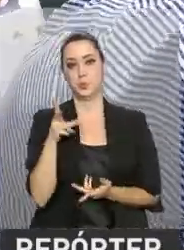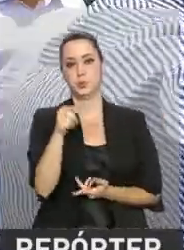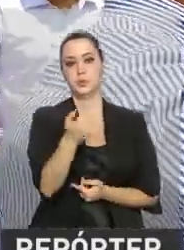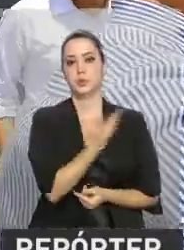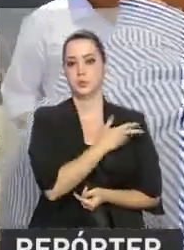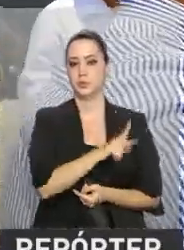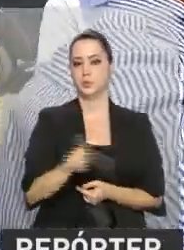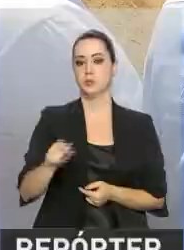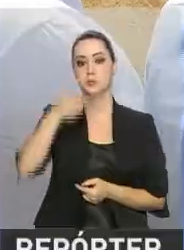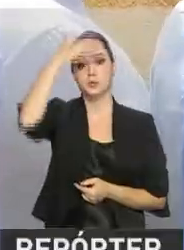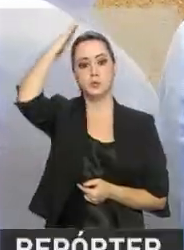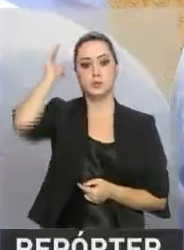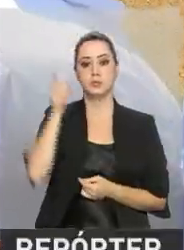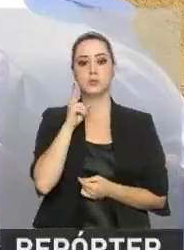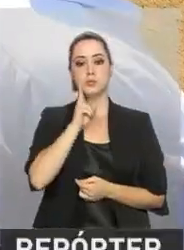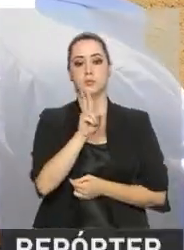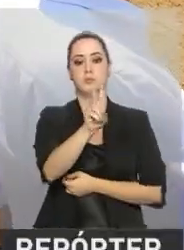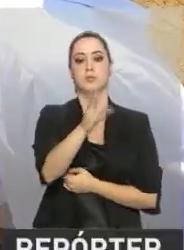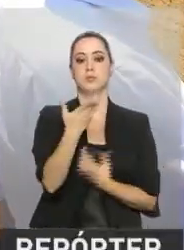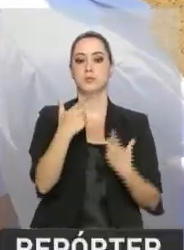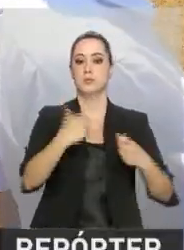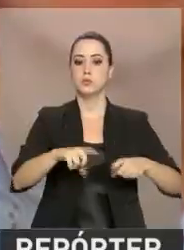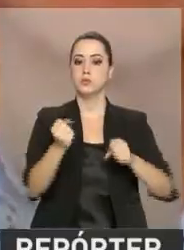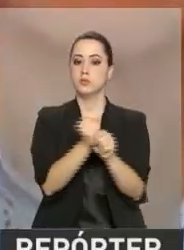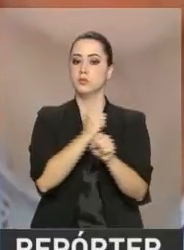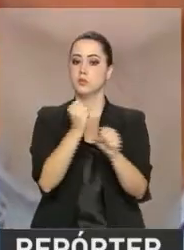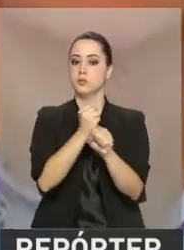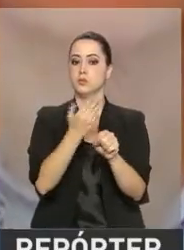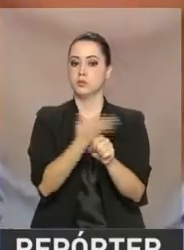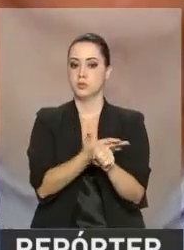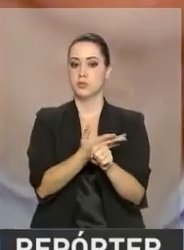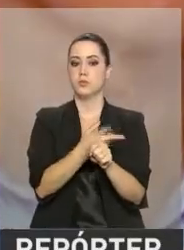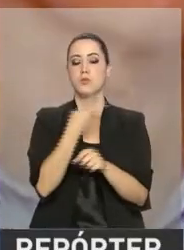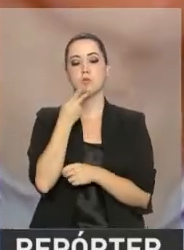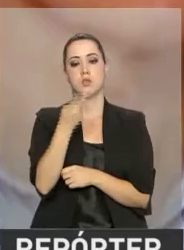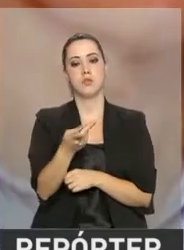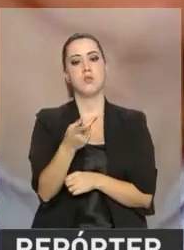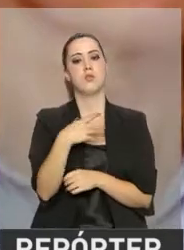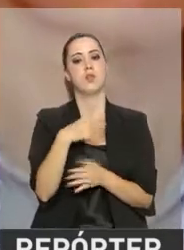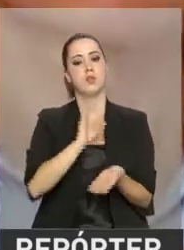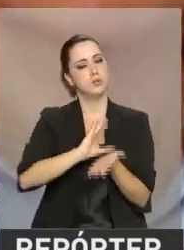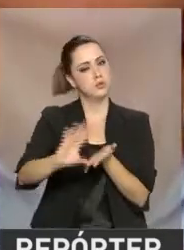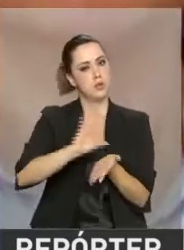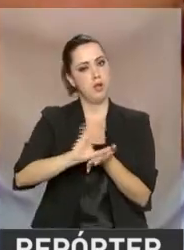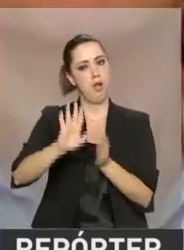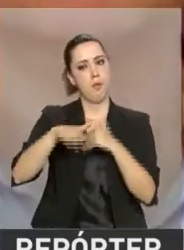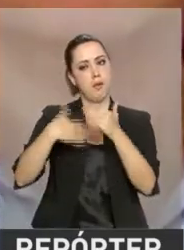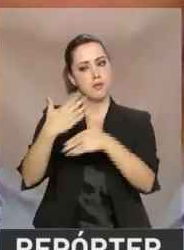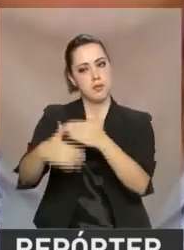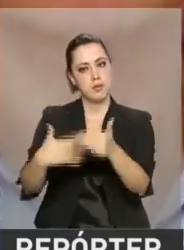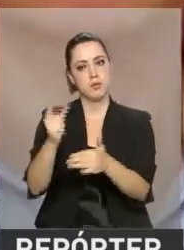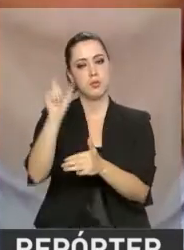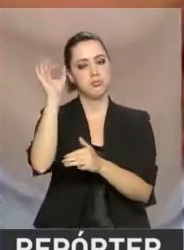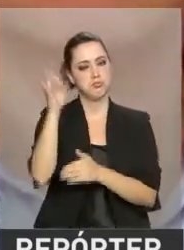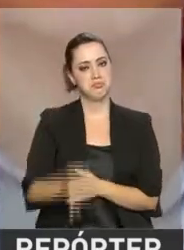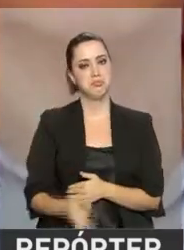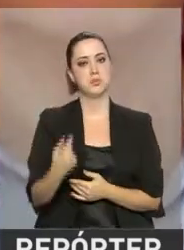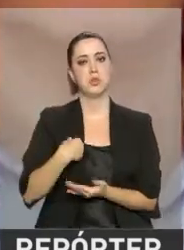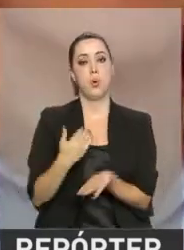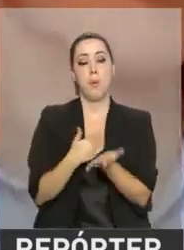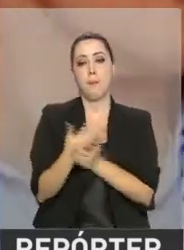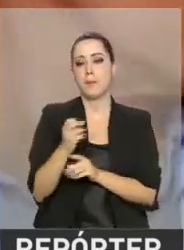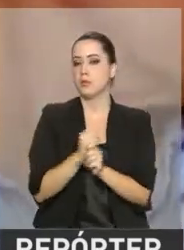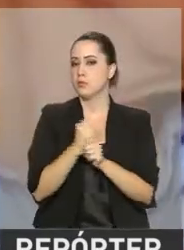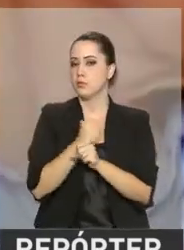presidente michel temer vistoriou as obras na região e segundo ele os repasses do governo federal estão sendo feitos para que no começo